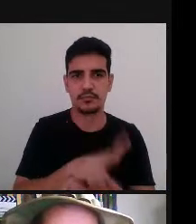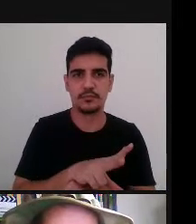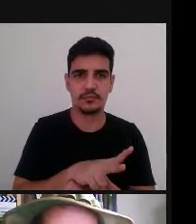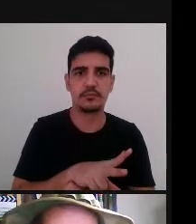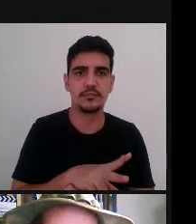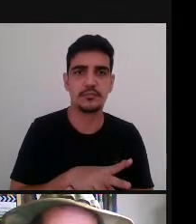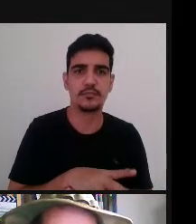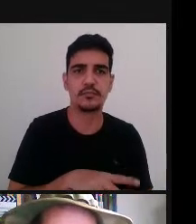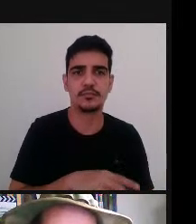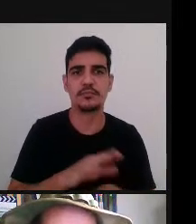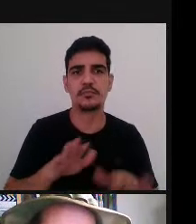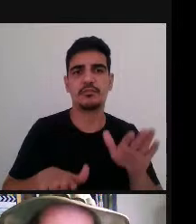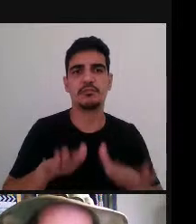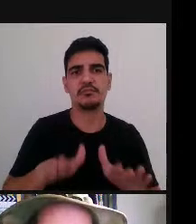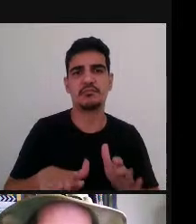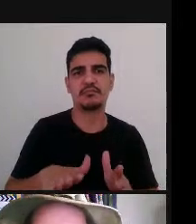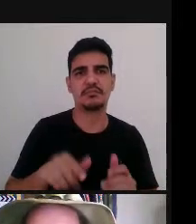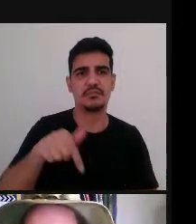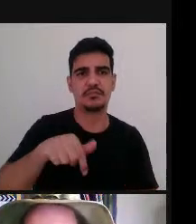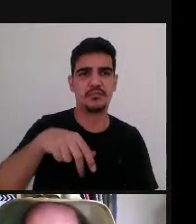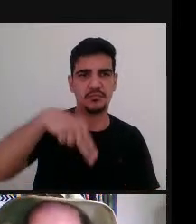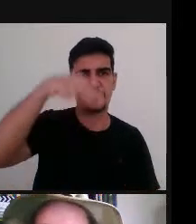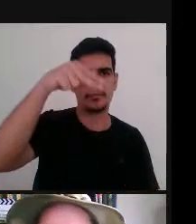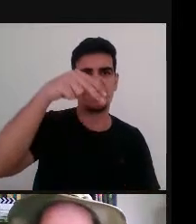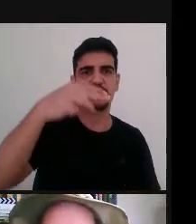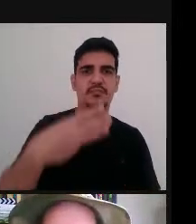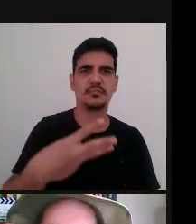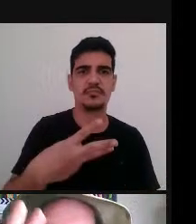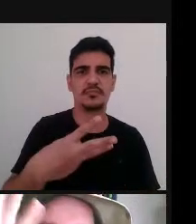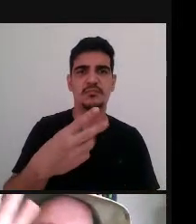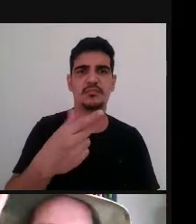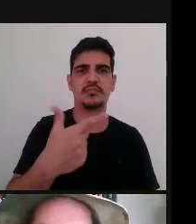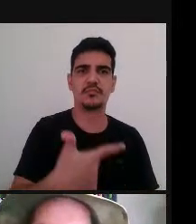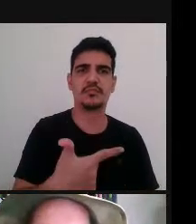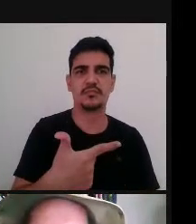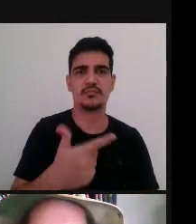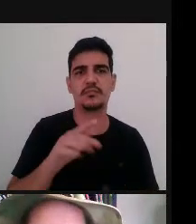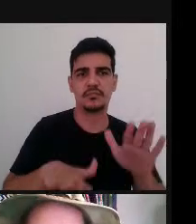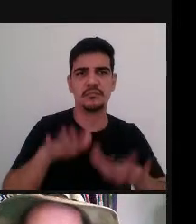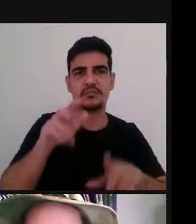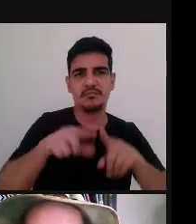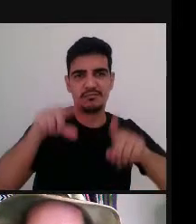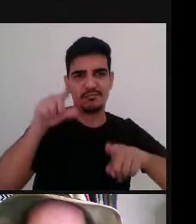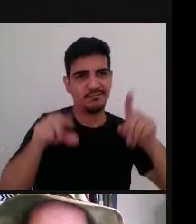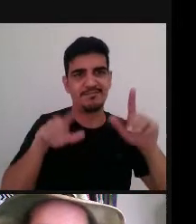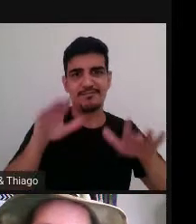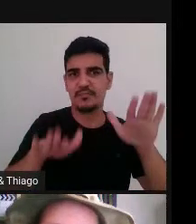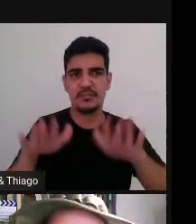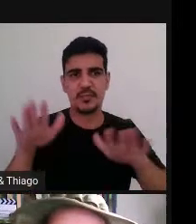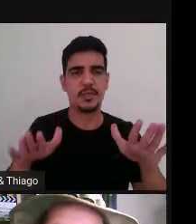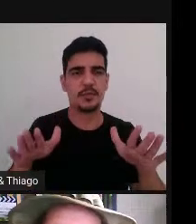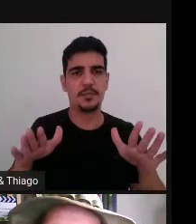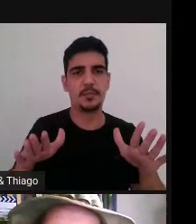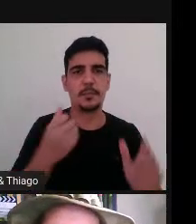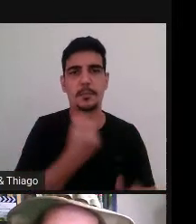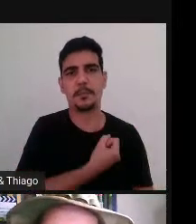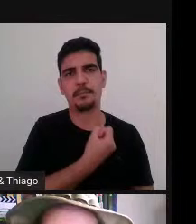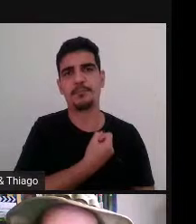umas 32, né? Vamos colocar 32, que aí dá 65 certinho ali. Mas é essa faixa das cobras. Então,